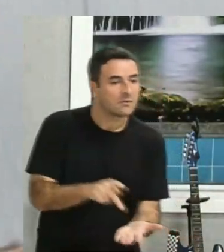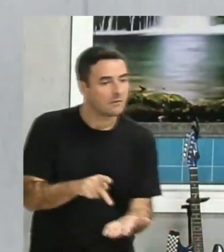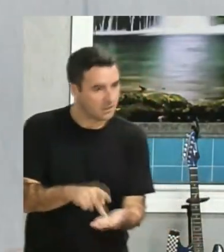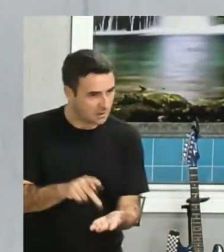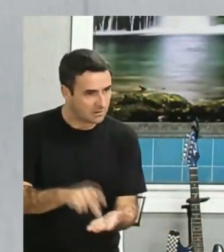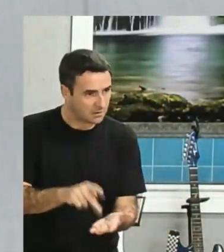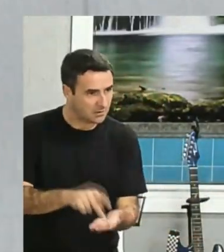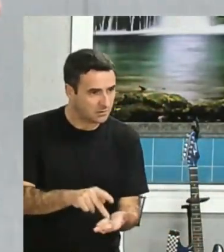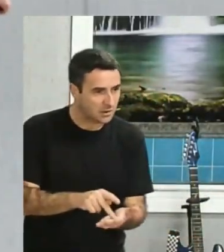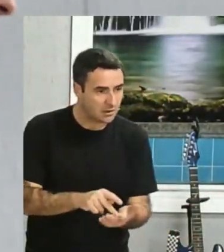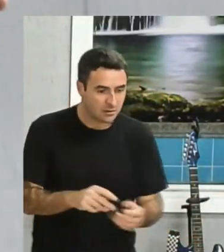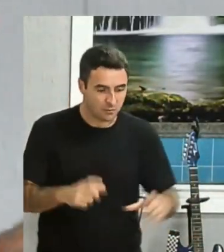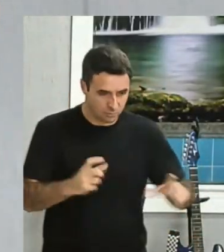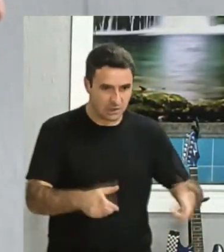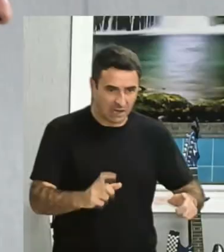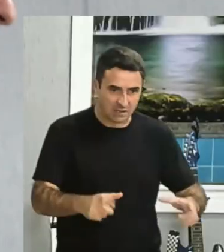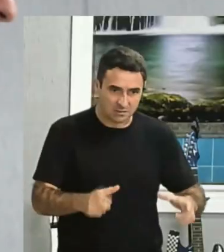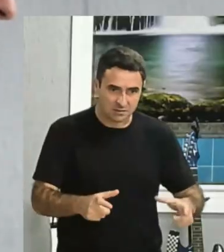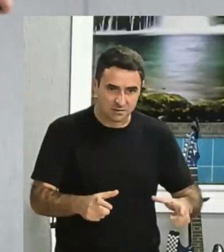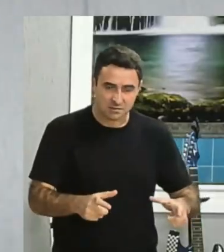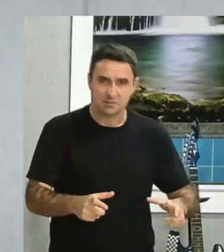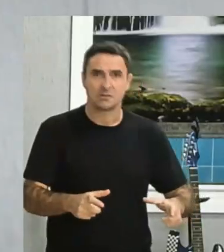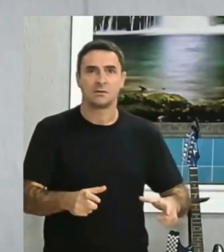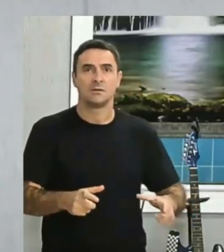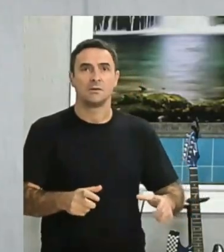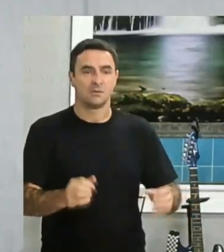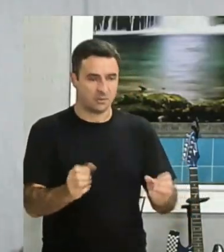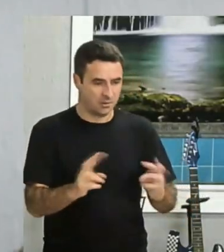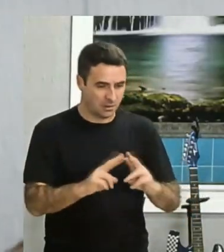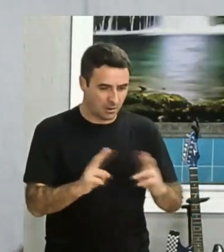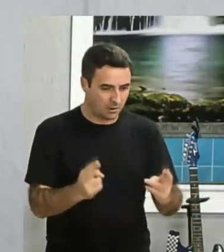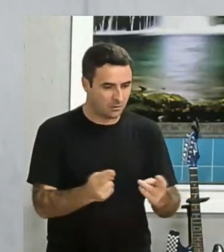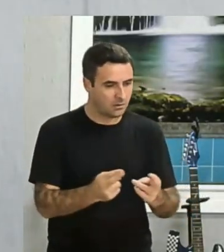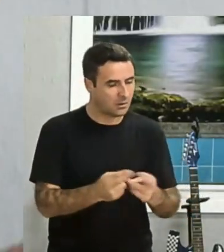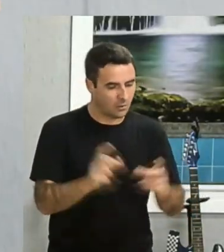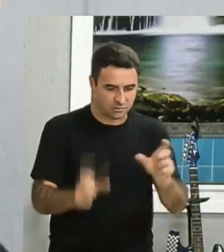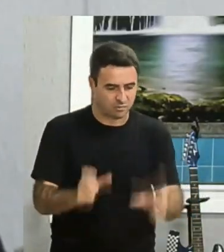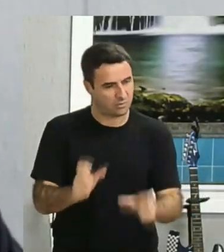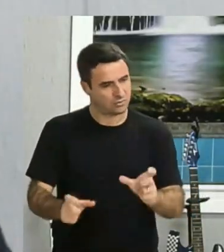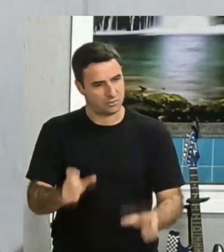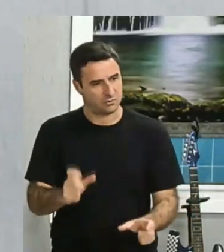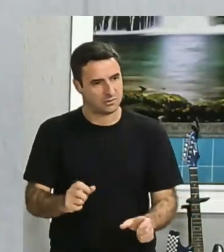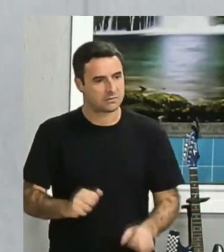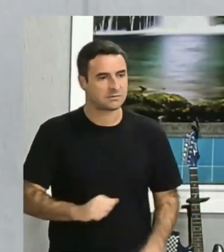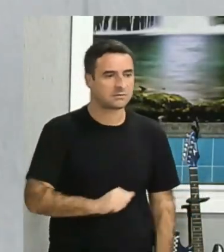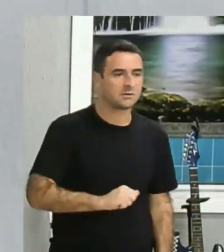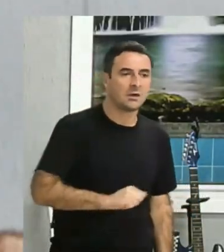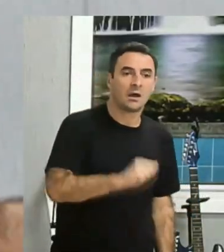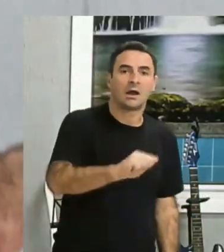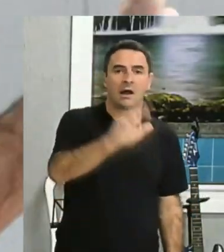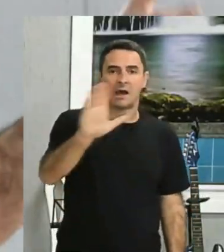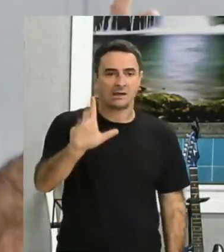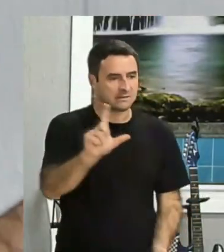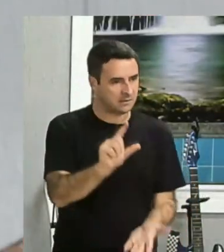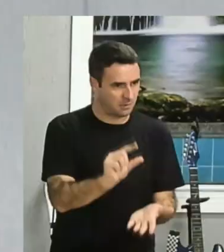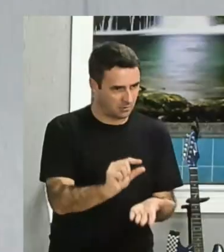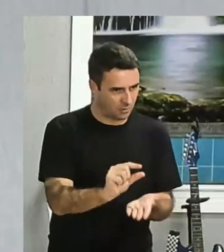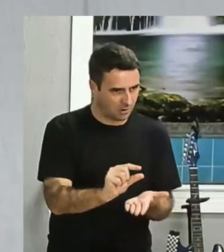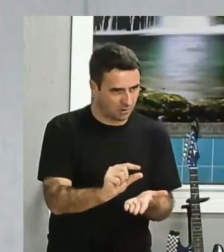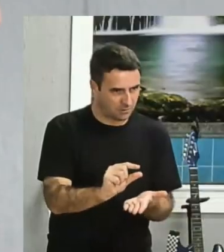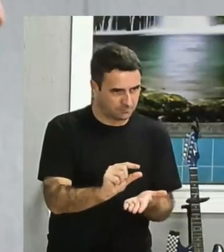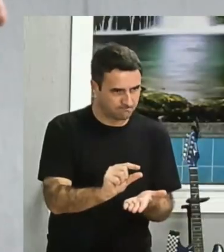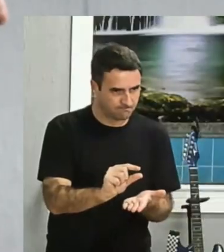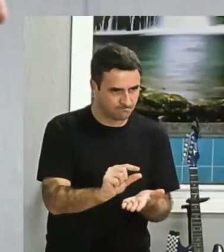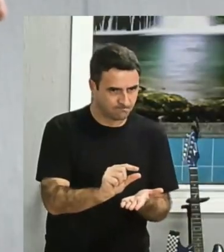sedes administrativas. A Ásia Menor, onde essas cidades estão, era